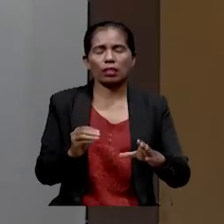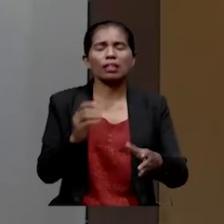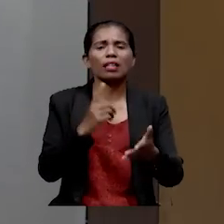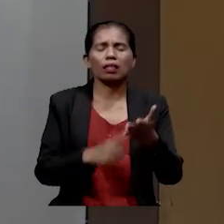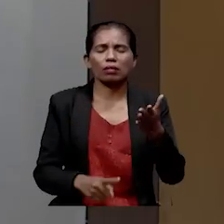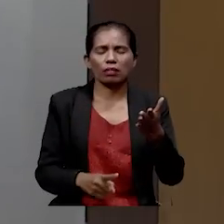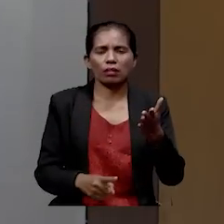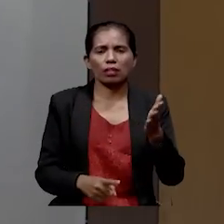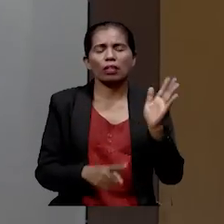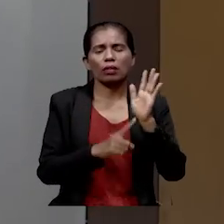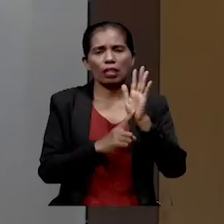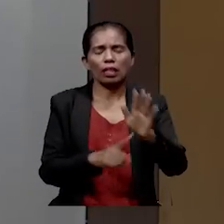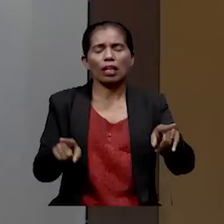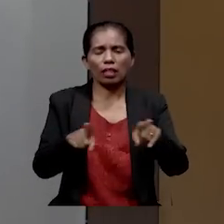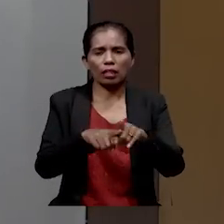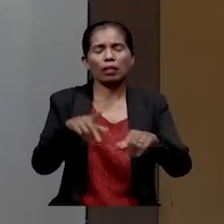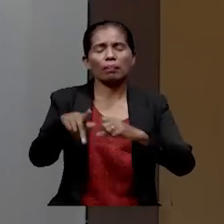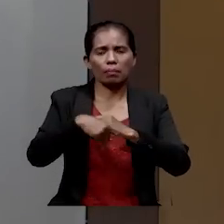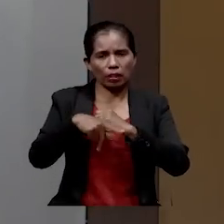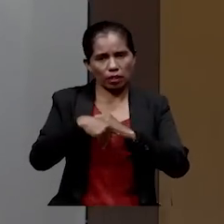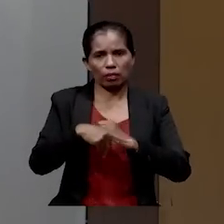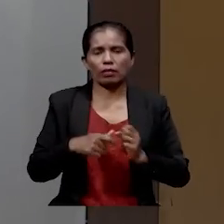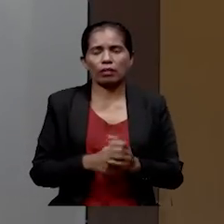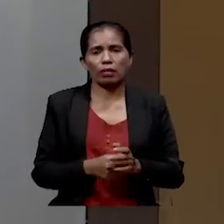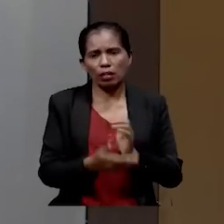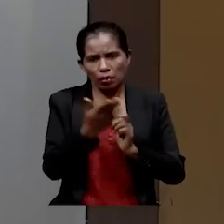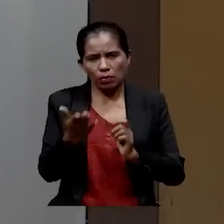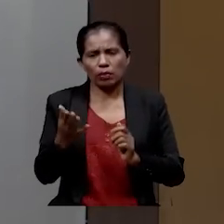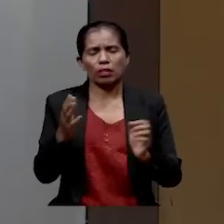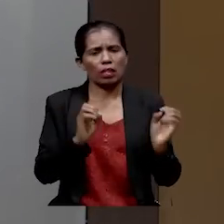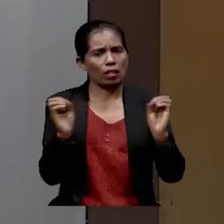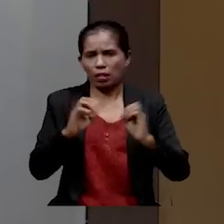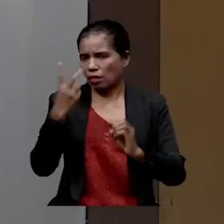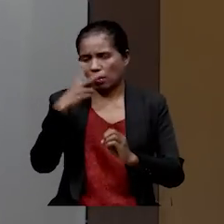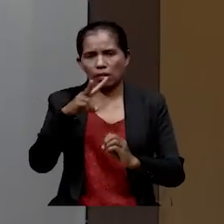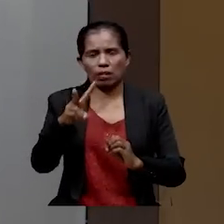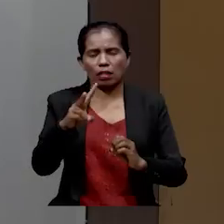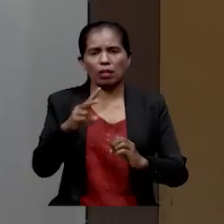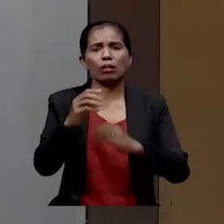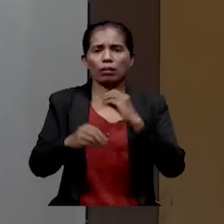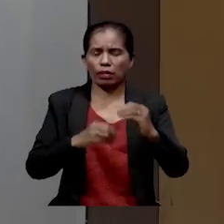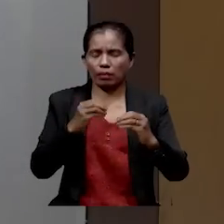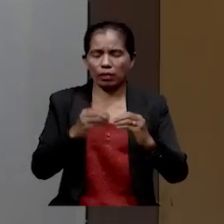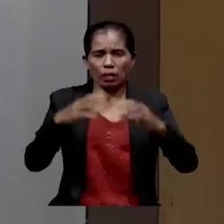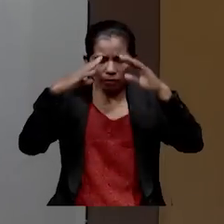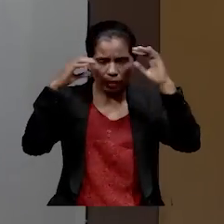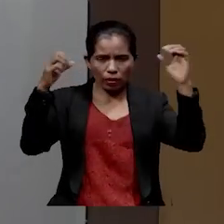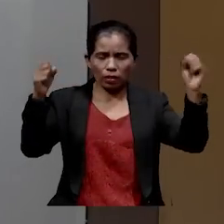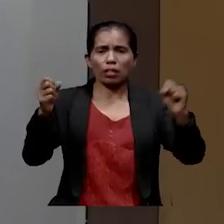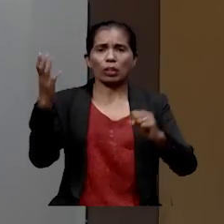sai porta voz partido e ita e tu você nunca haré que presidente